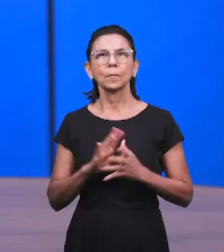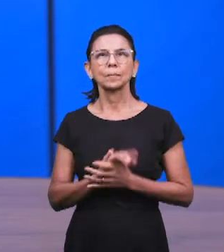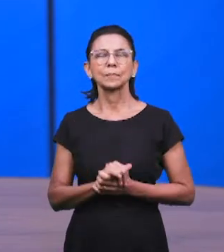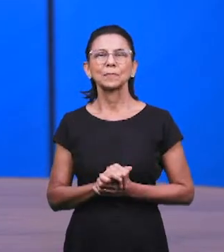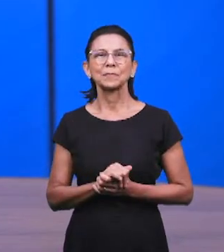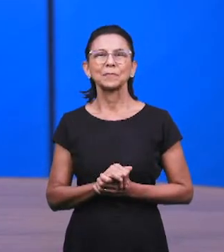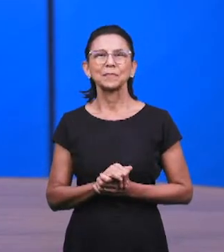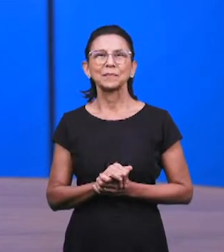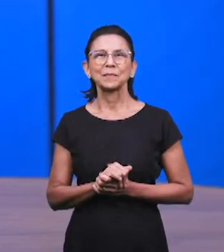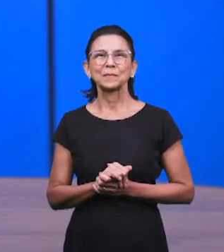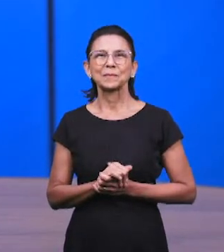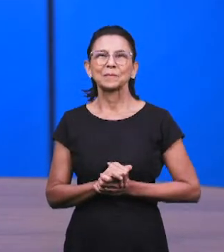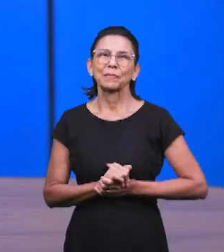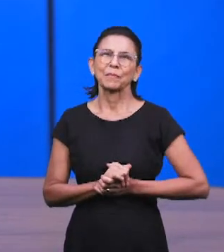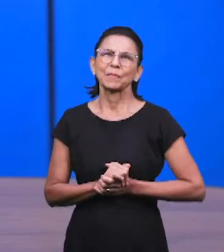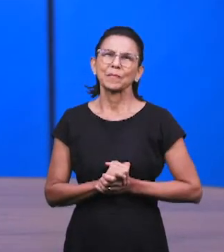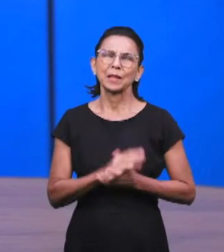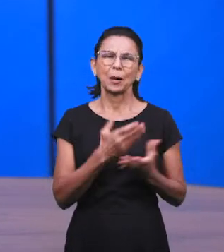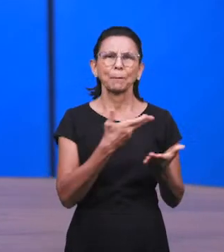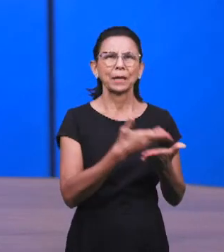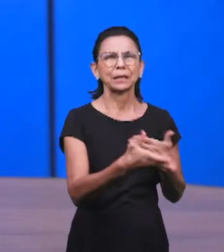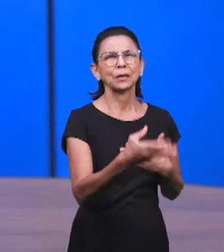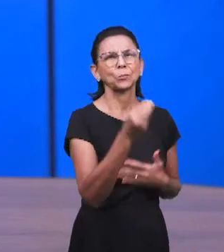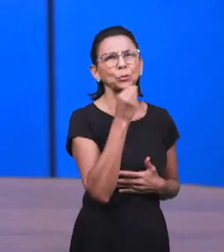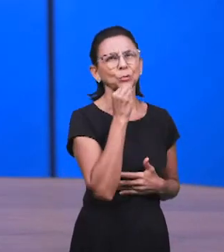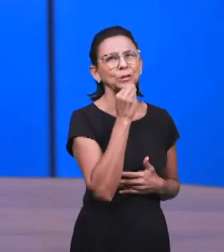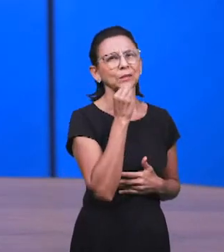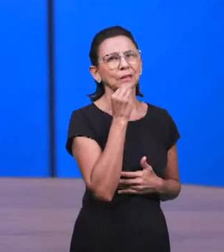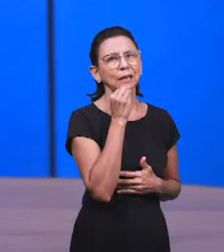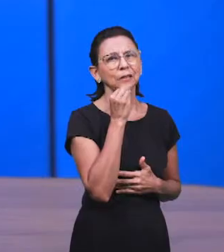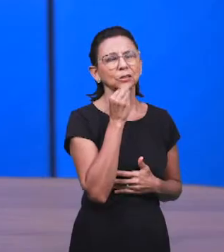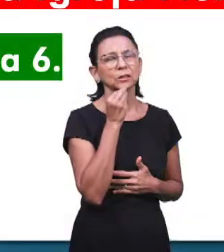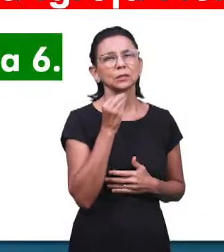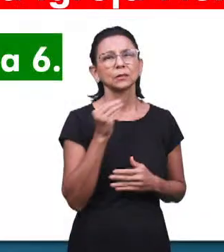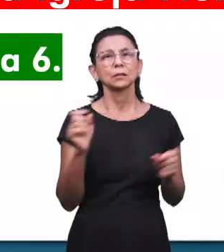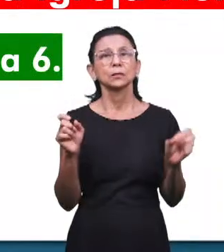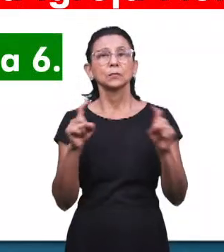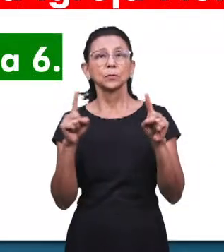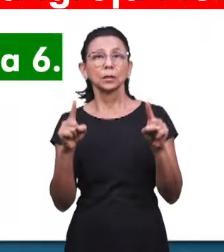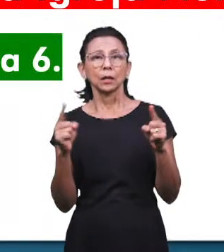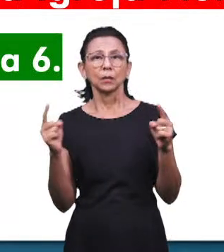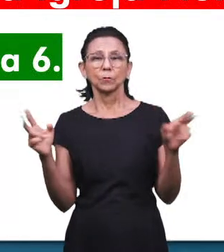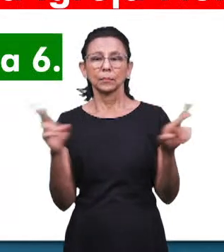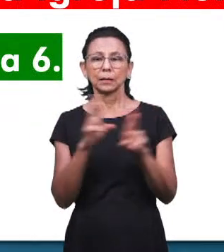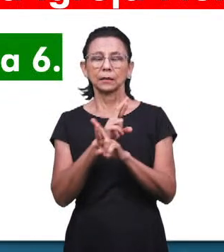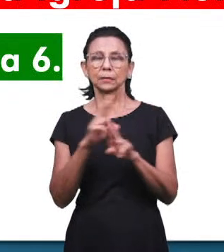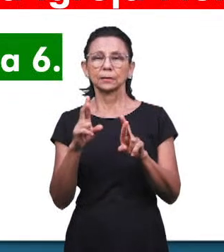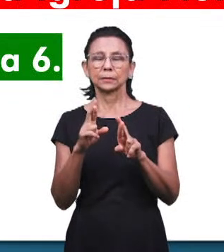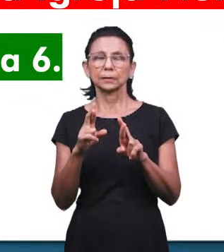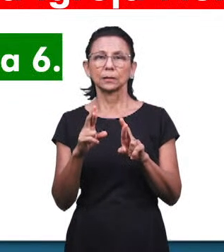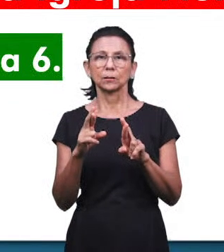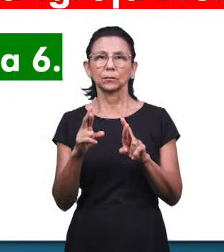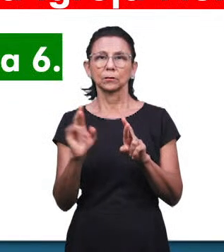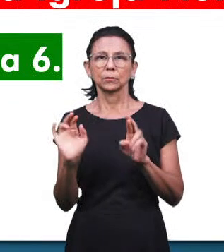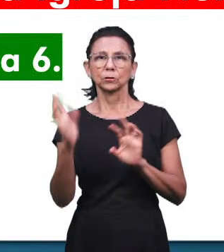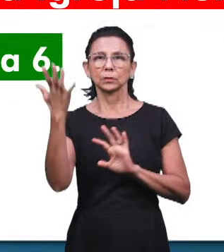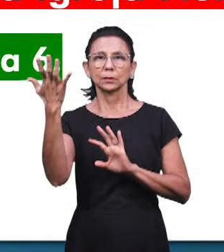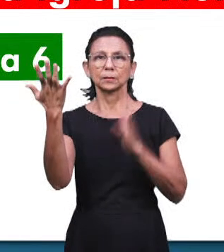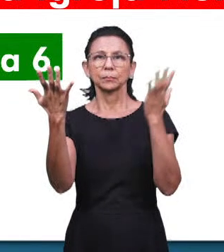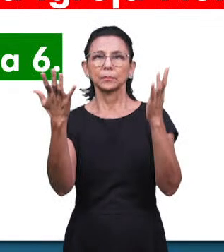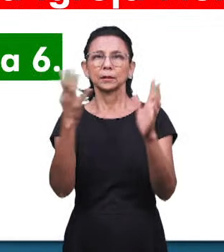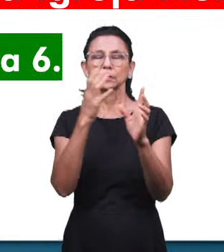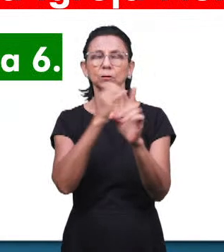a oportunidade perdida. Por quê? Porque nós estamos fazendo uma conexão dos aspectos e marcadores proféticos que